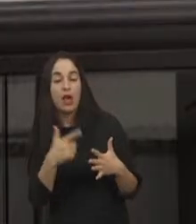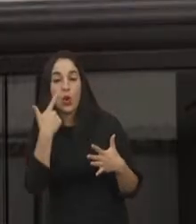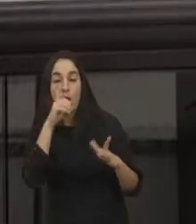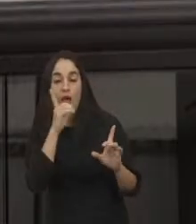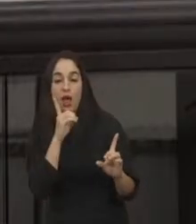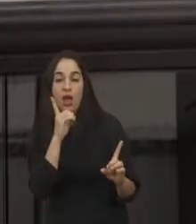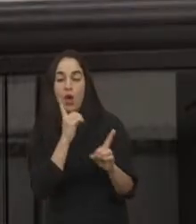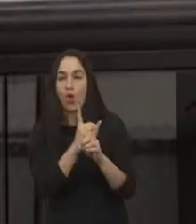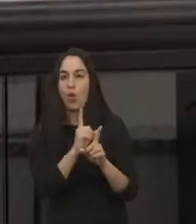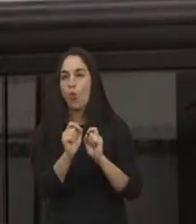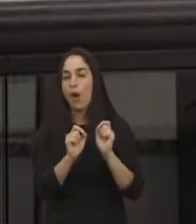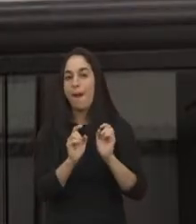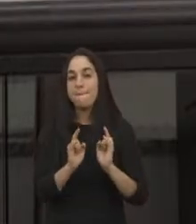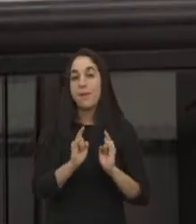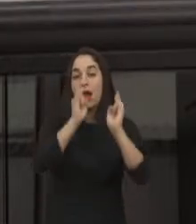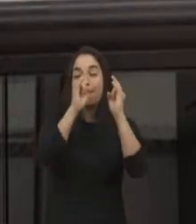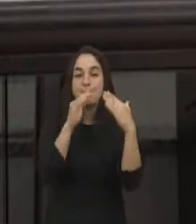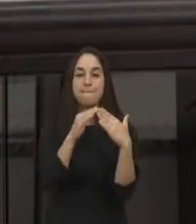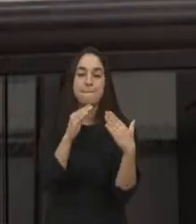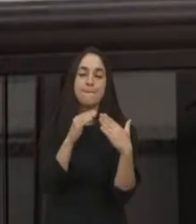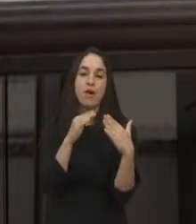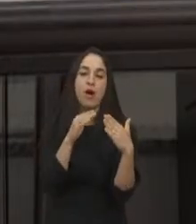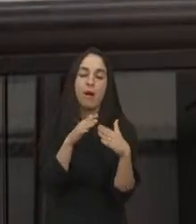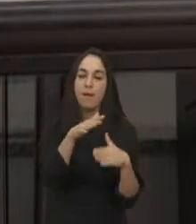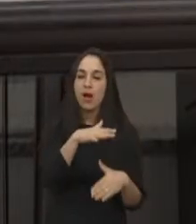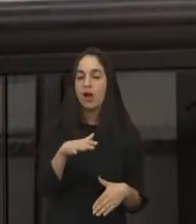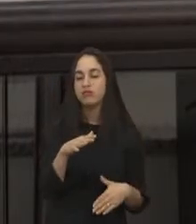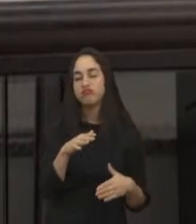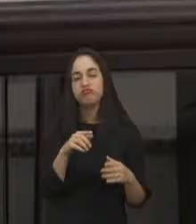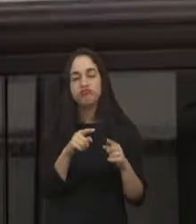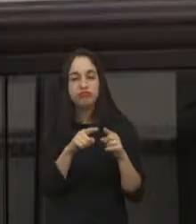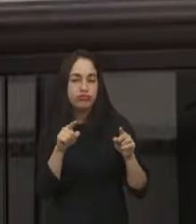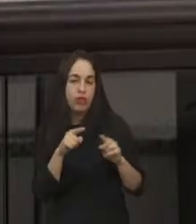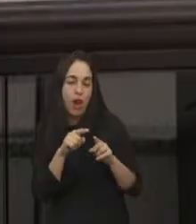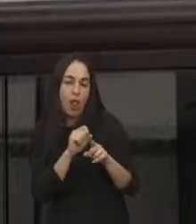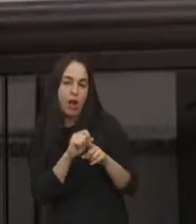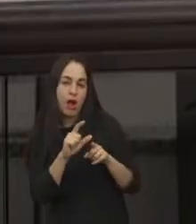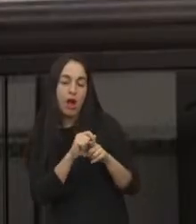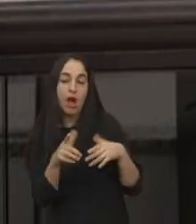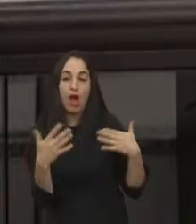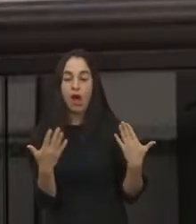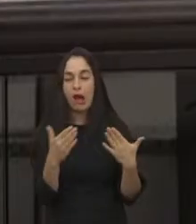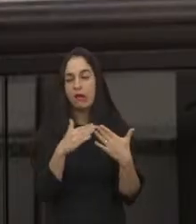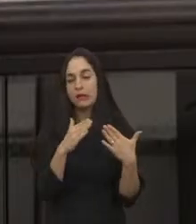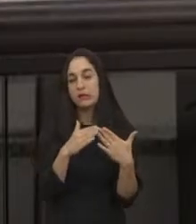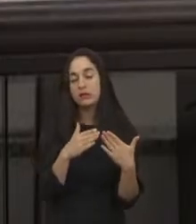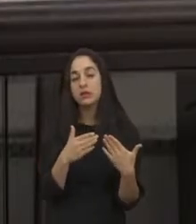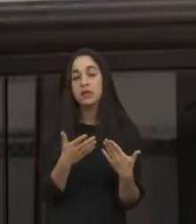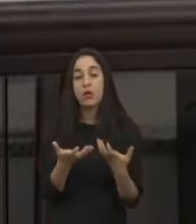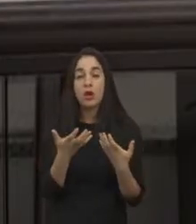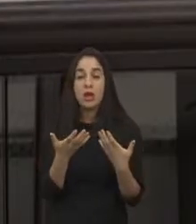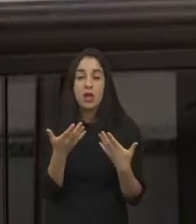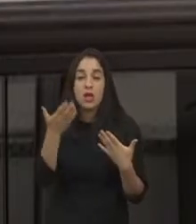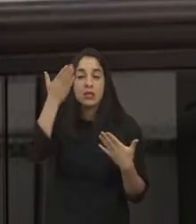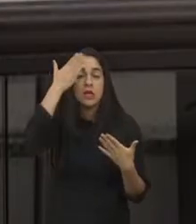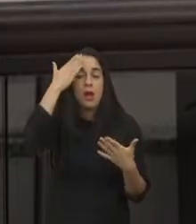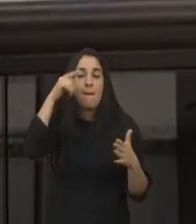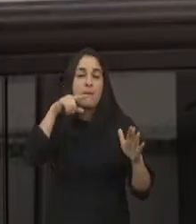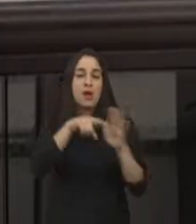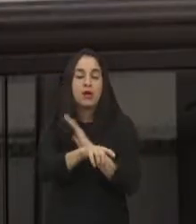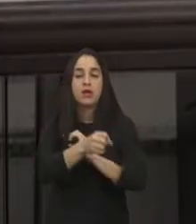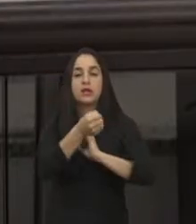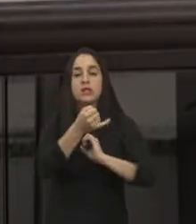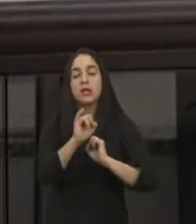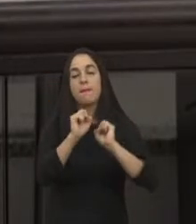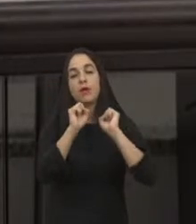encontrar apartamentos para morar, república, kitnet. Eu gostaria de saber se, em algum momento, poderia se